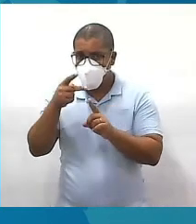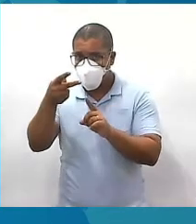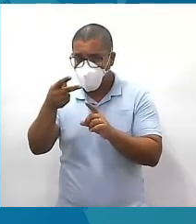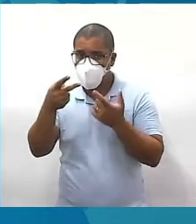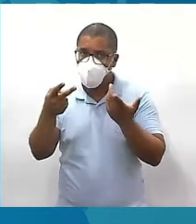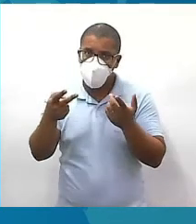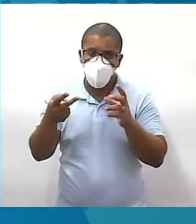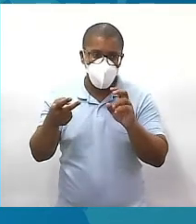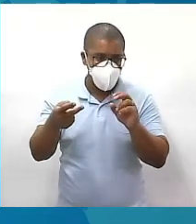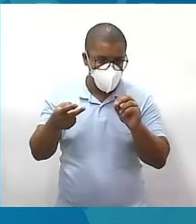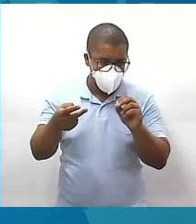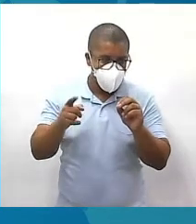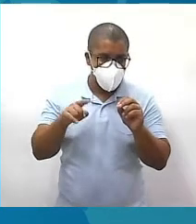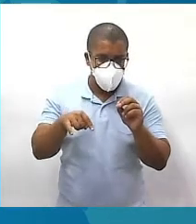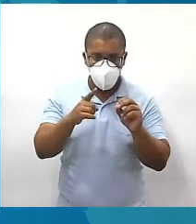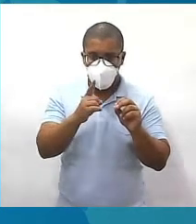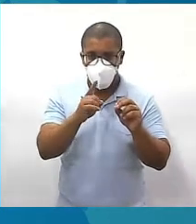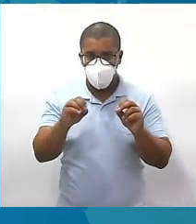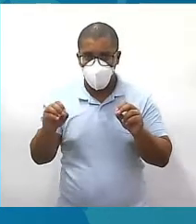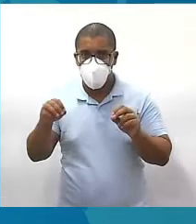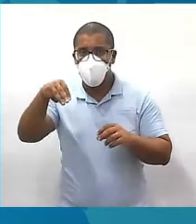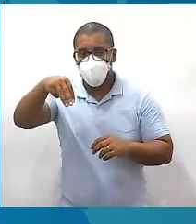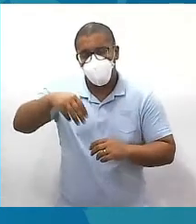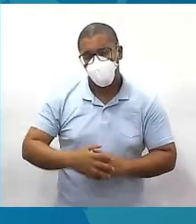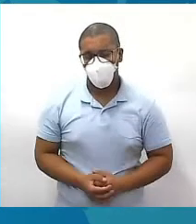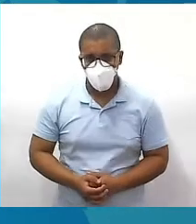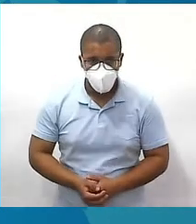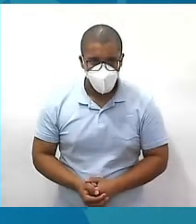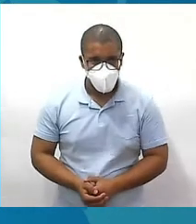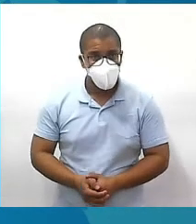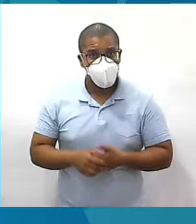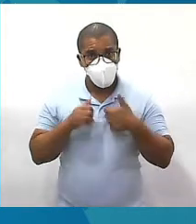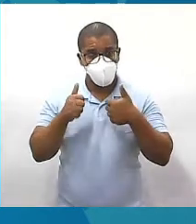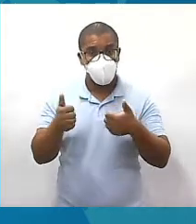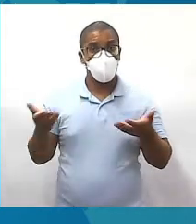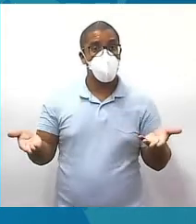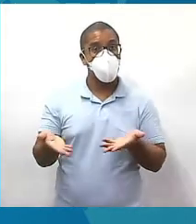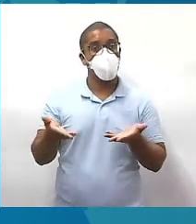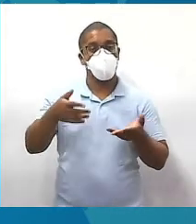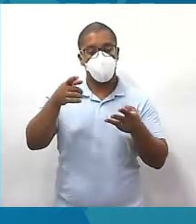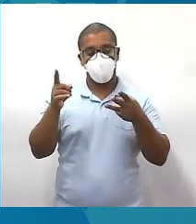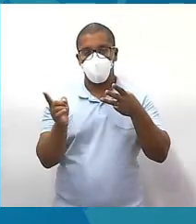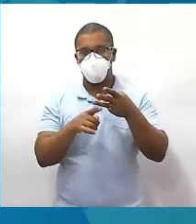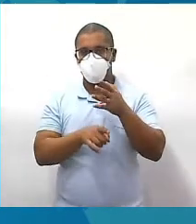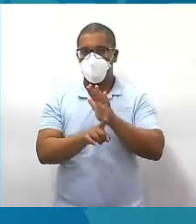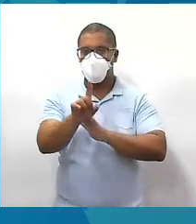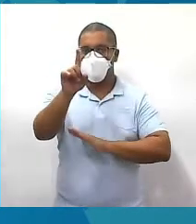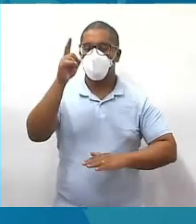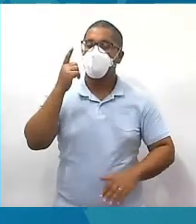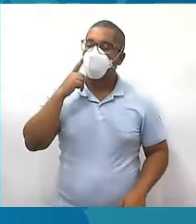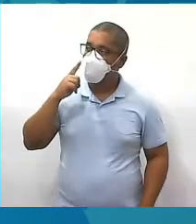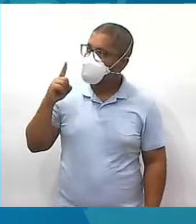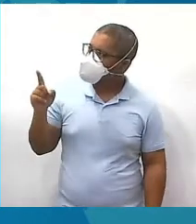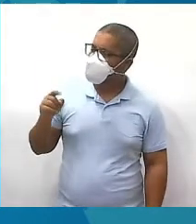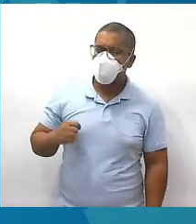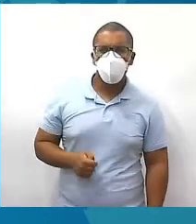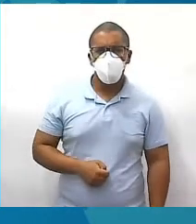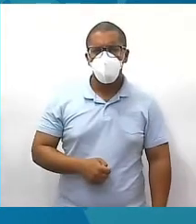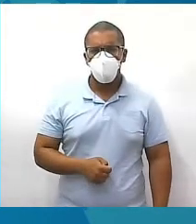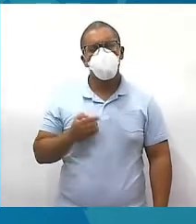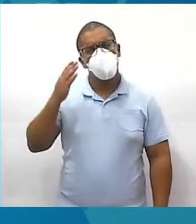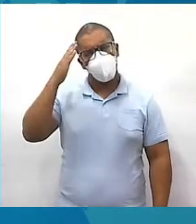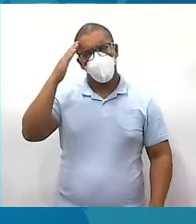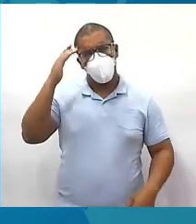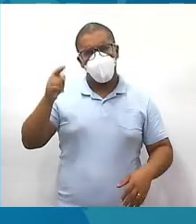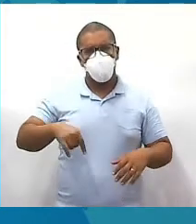dobro de 50 a 100 metros, tranquilo? Vamos para a terceira questão já automaticamente, ó. Sabe-se